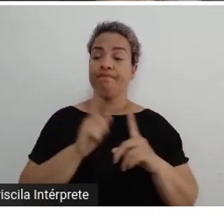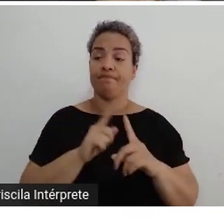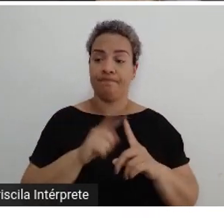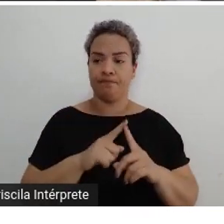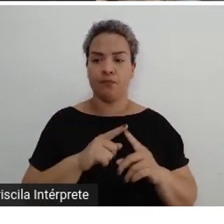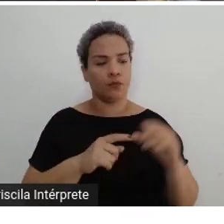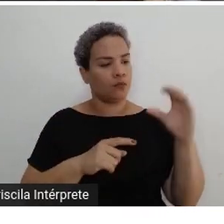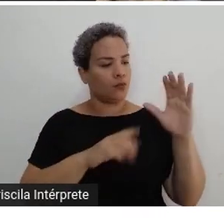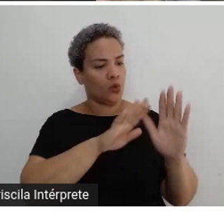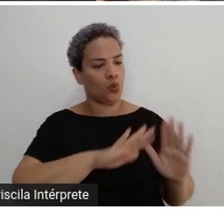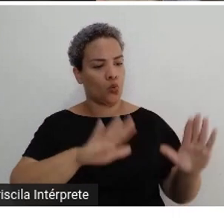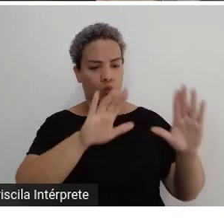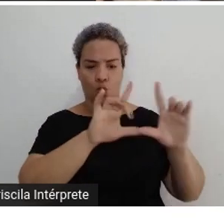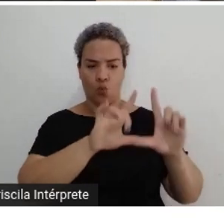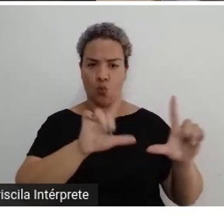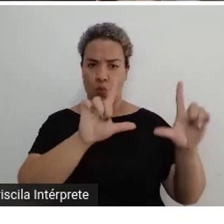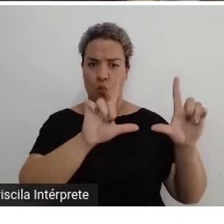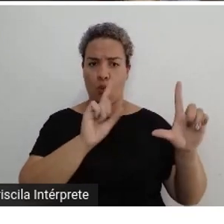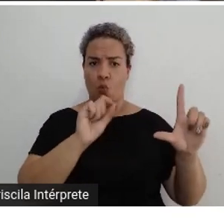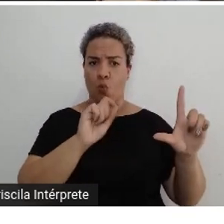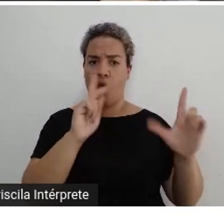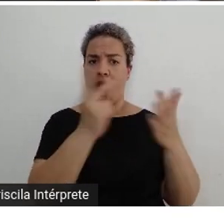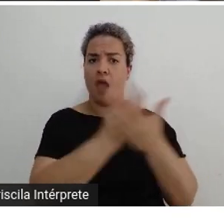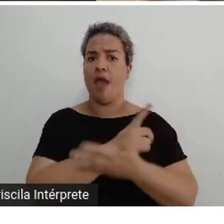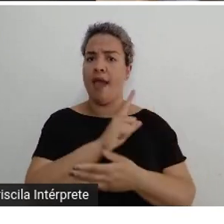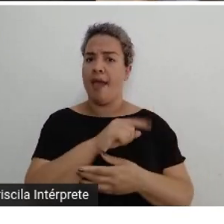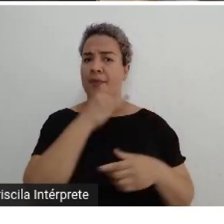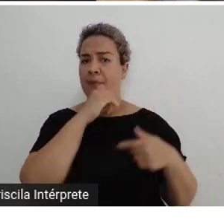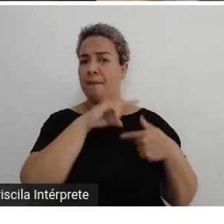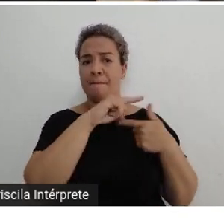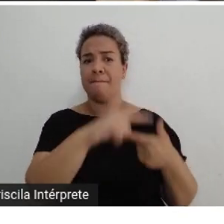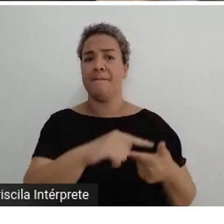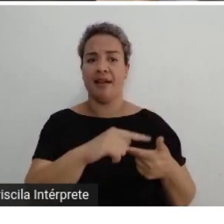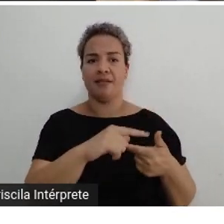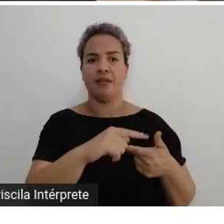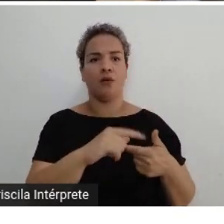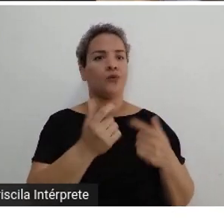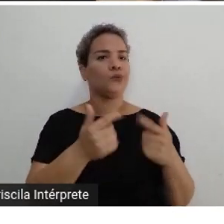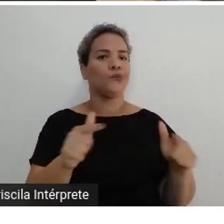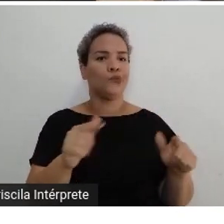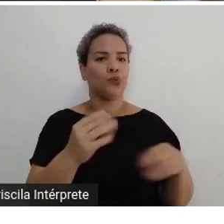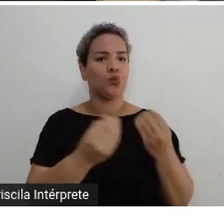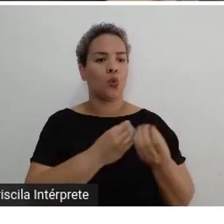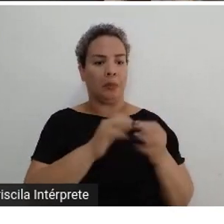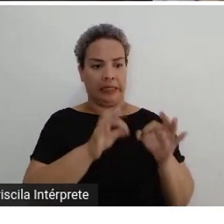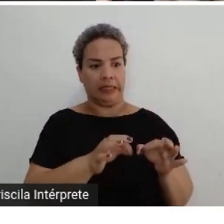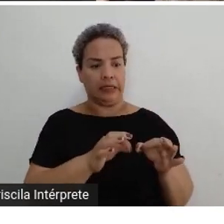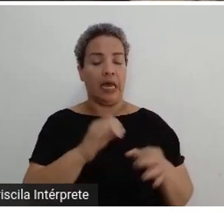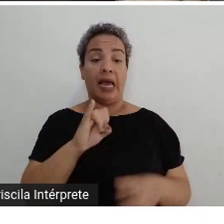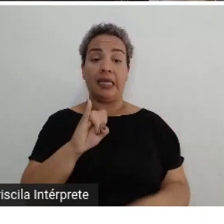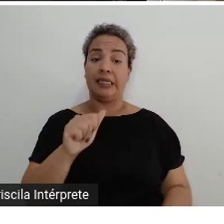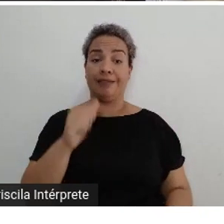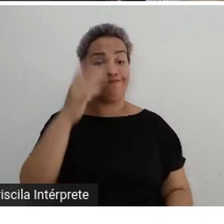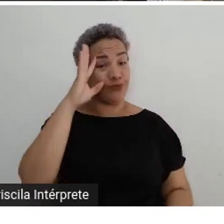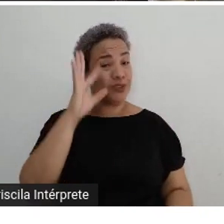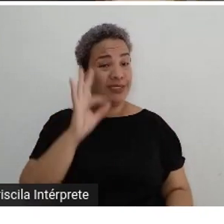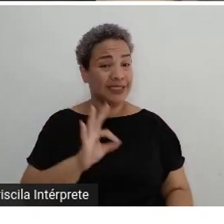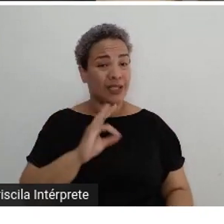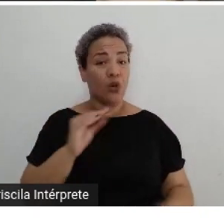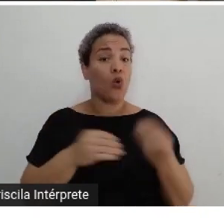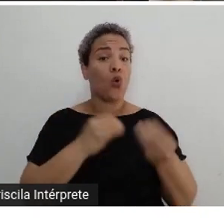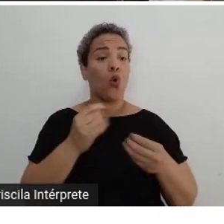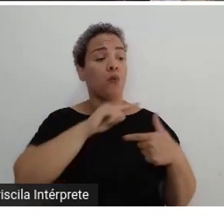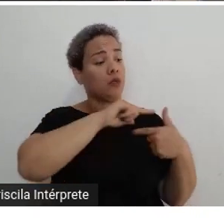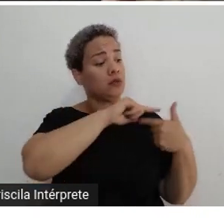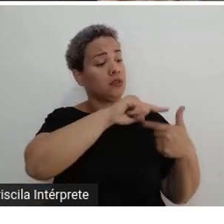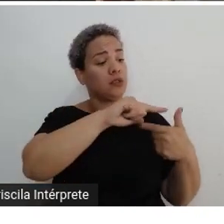nesse quadrante, elas não estão ainda com um padrão definido. A IA não está conseguindo entender qual é o padrão